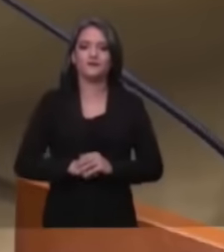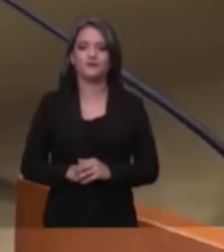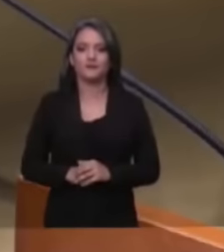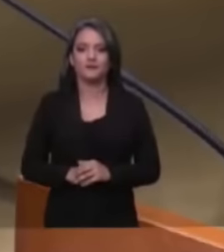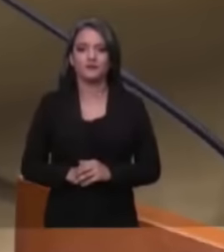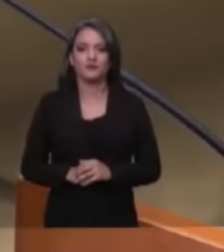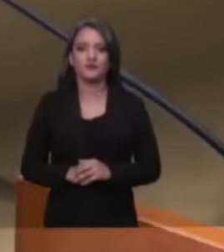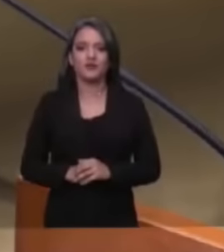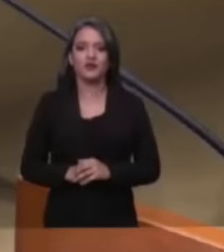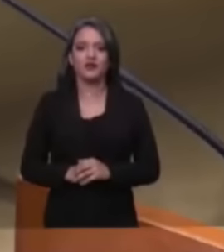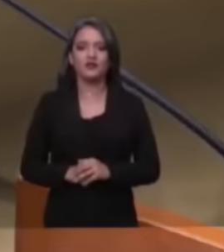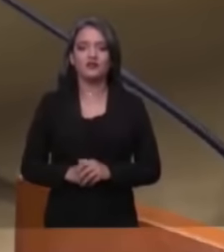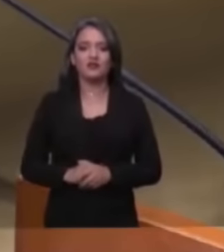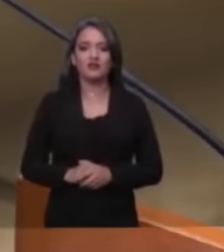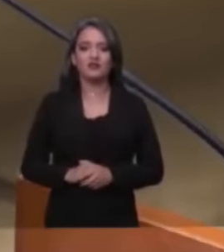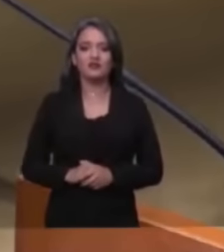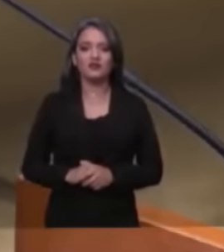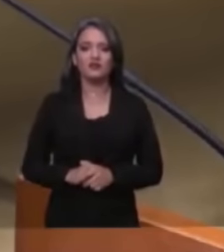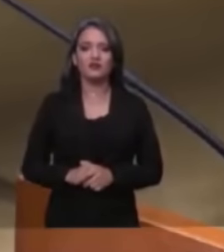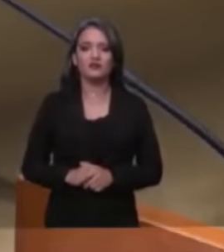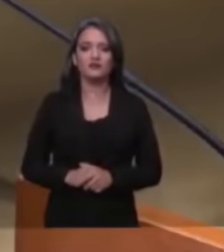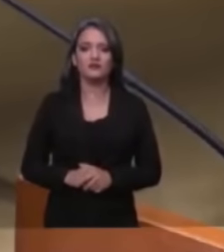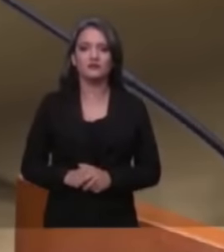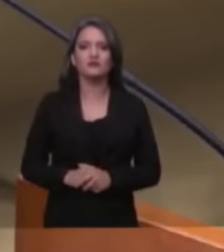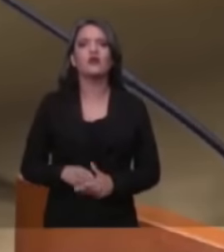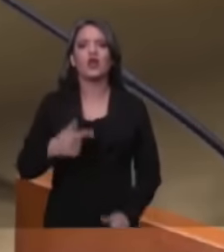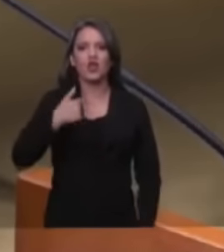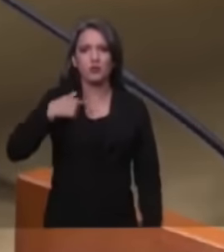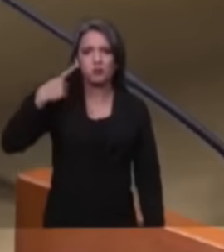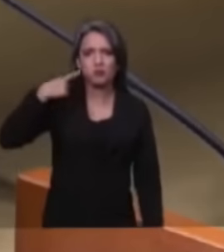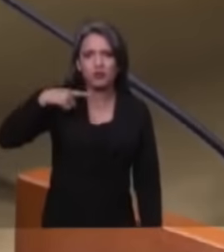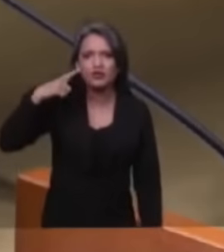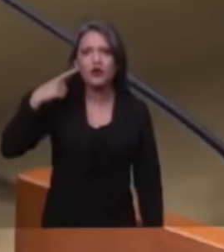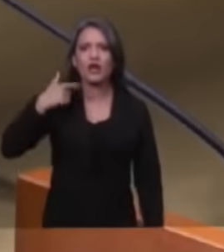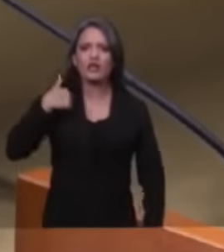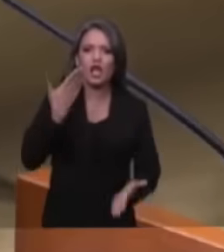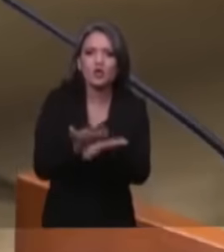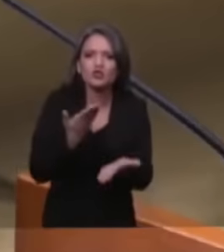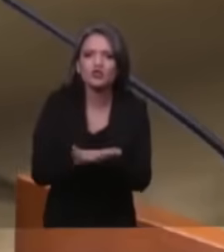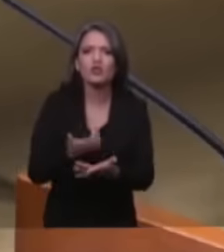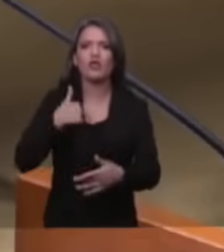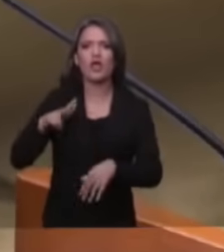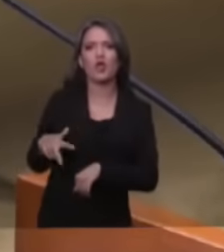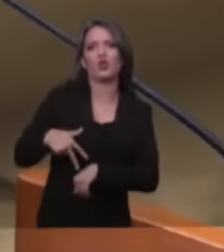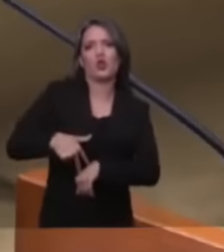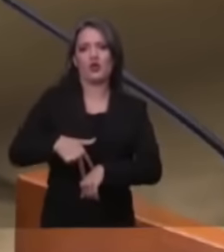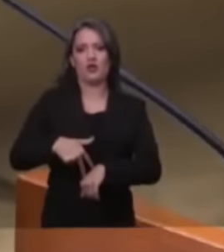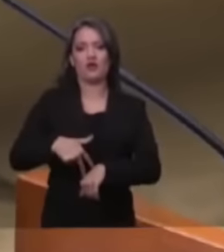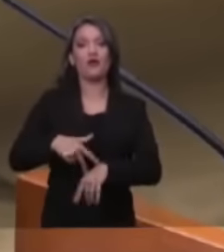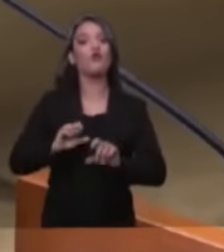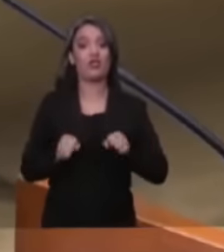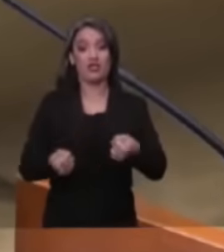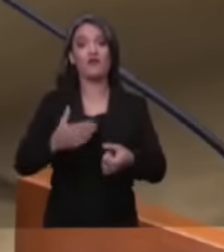a nítida intenção de lacrar. E isso não pode ser aceito de